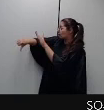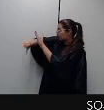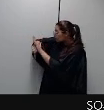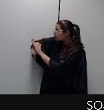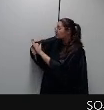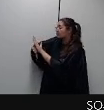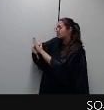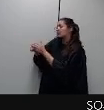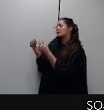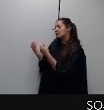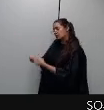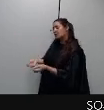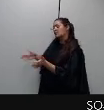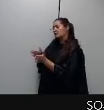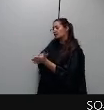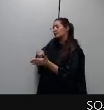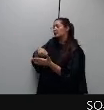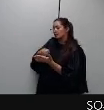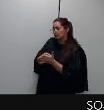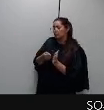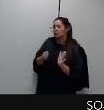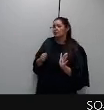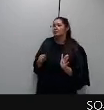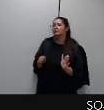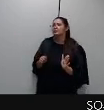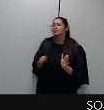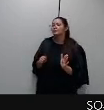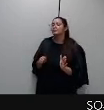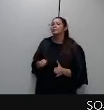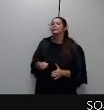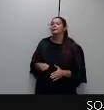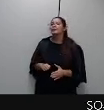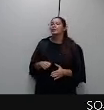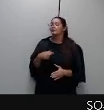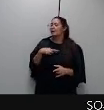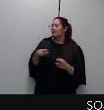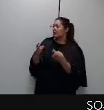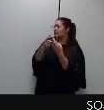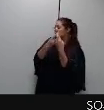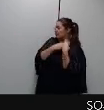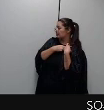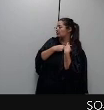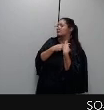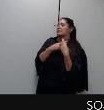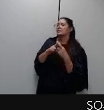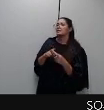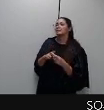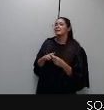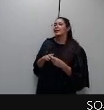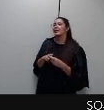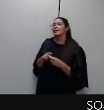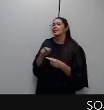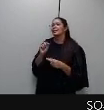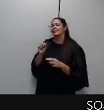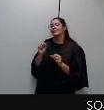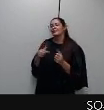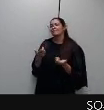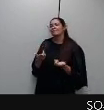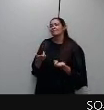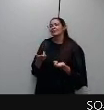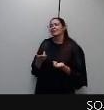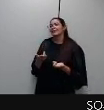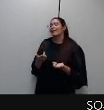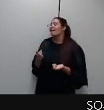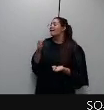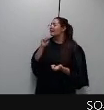punido na intensidade de sua responsabilidade e participar o autor ou partícipe do fato